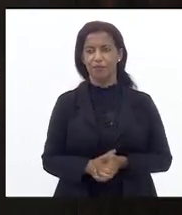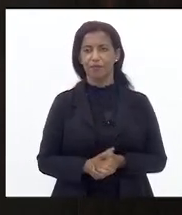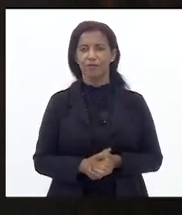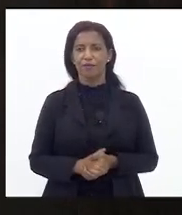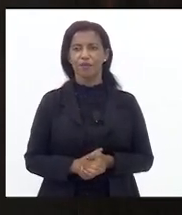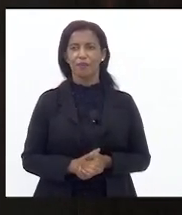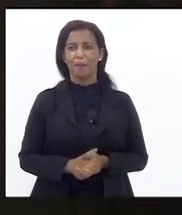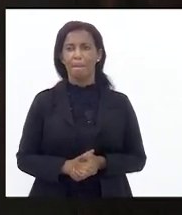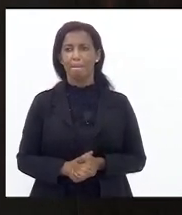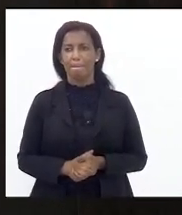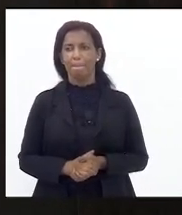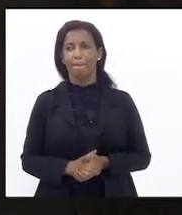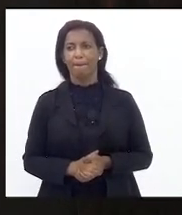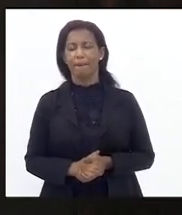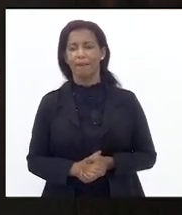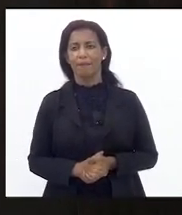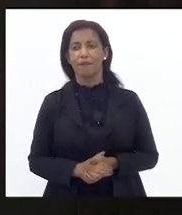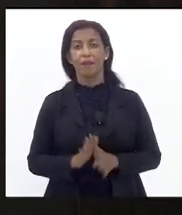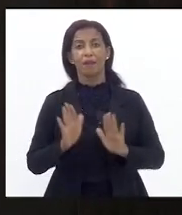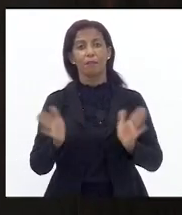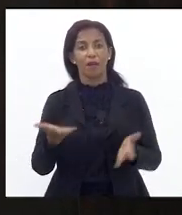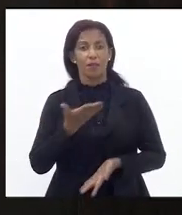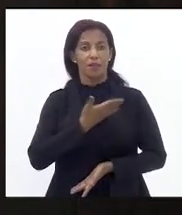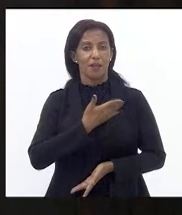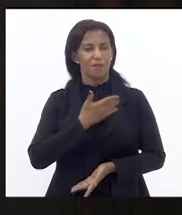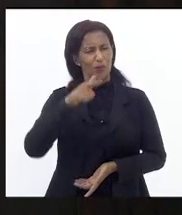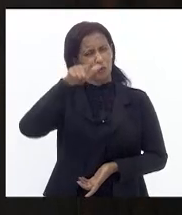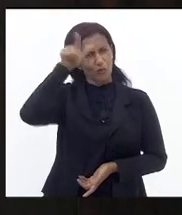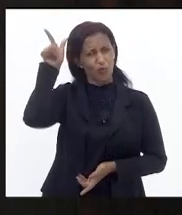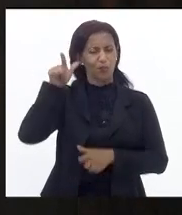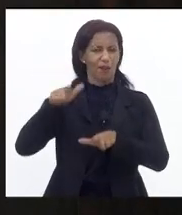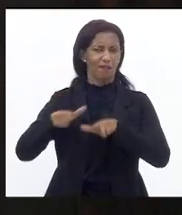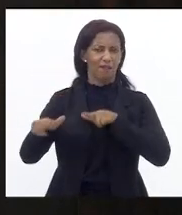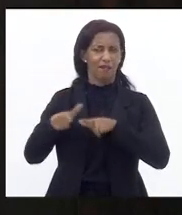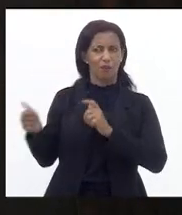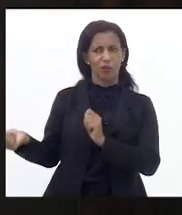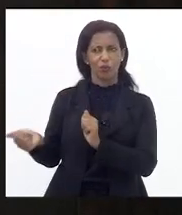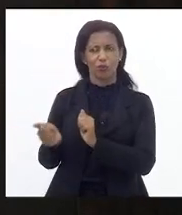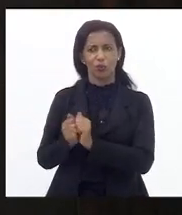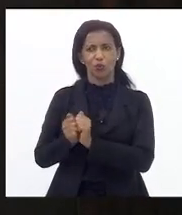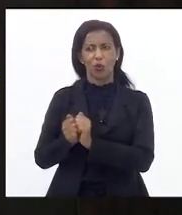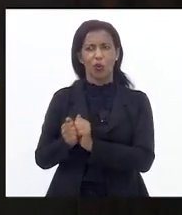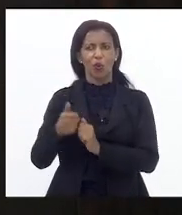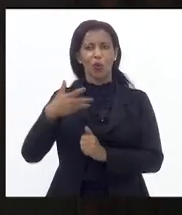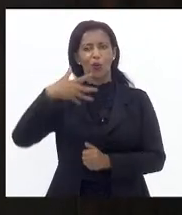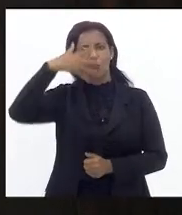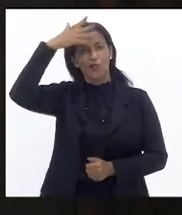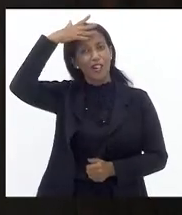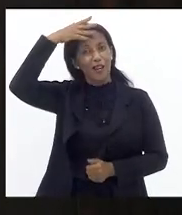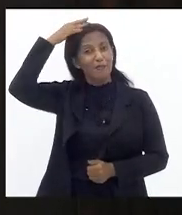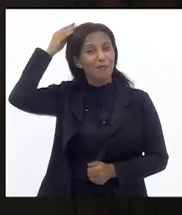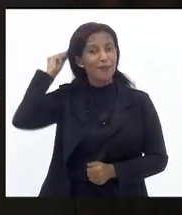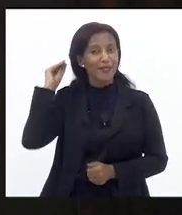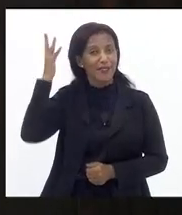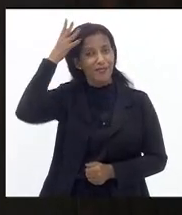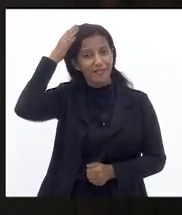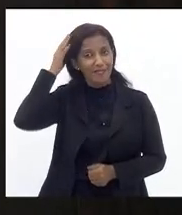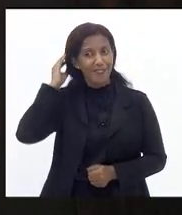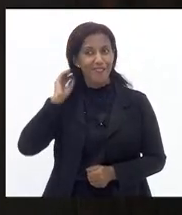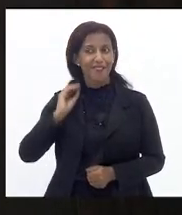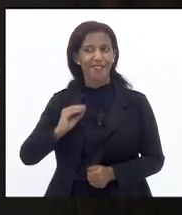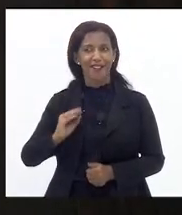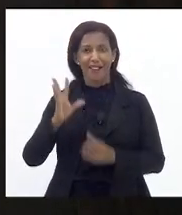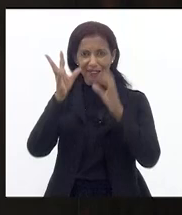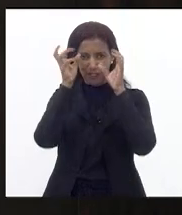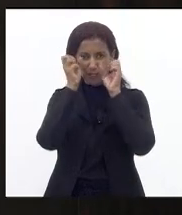não vou dizer mas é amigo deles Paulo trabalhou um dos Palmeira tinha seus cabelos ainda